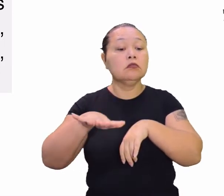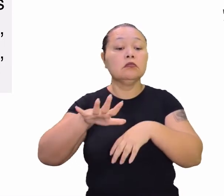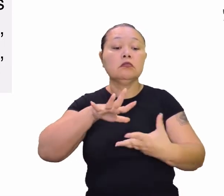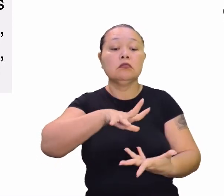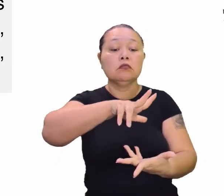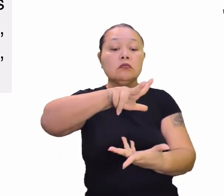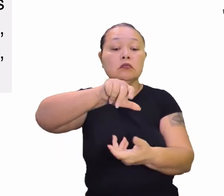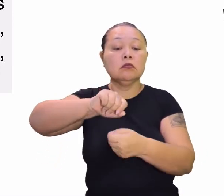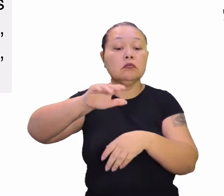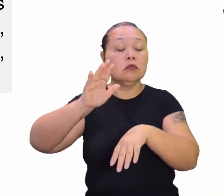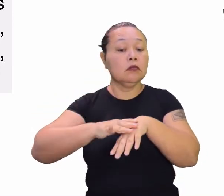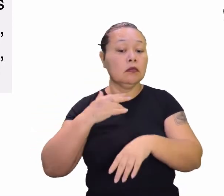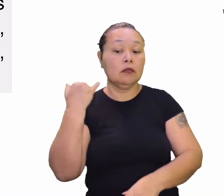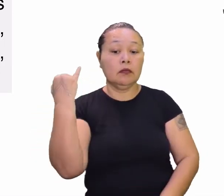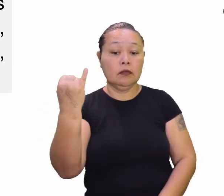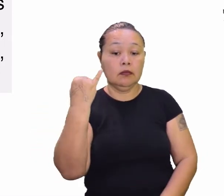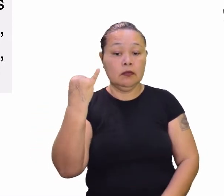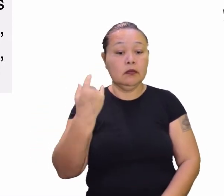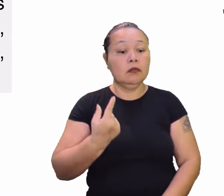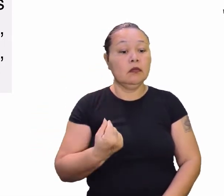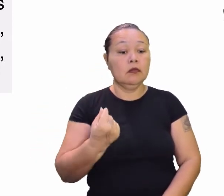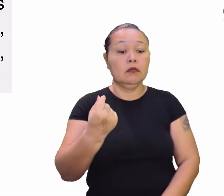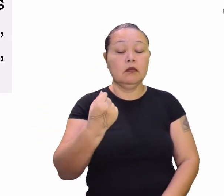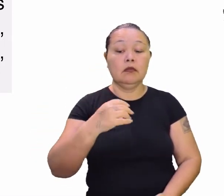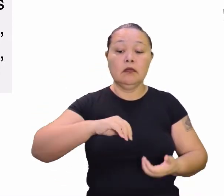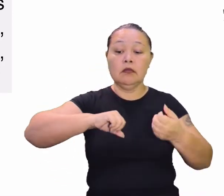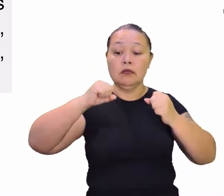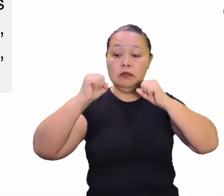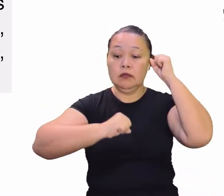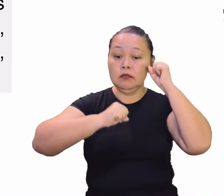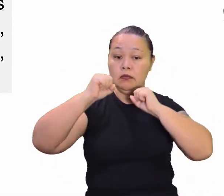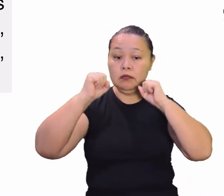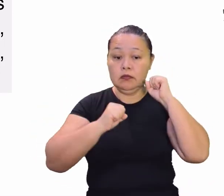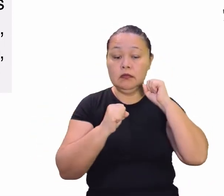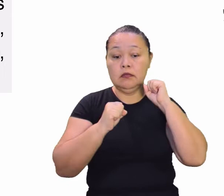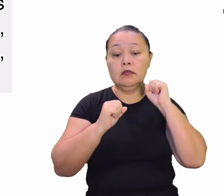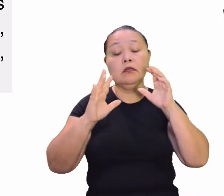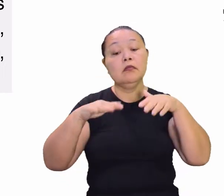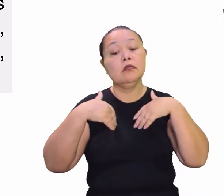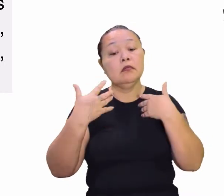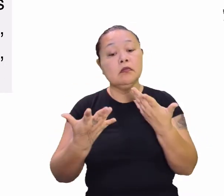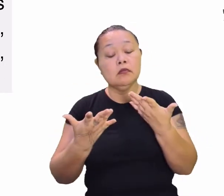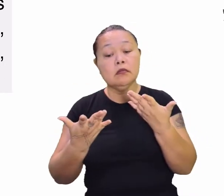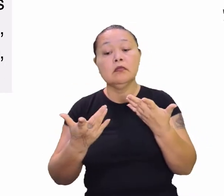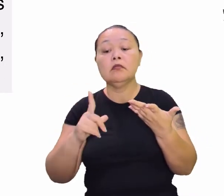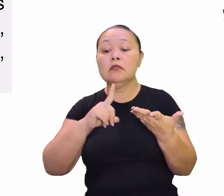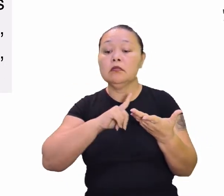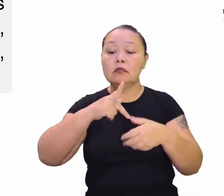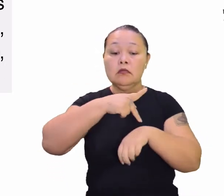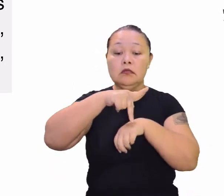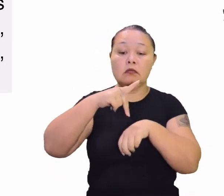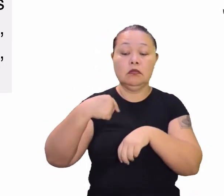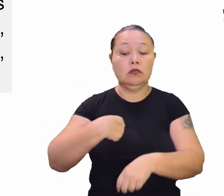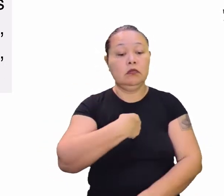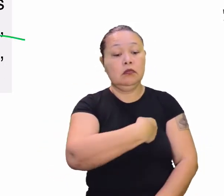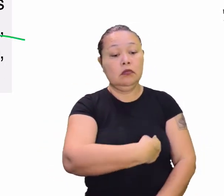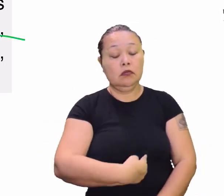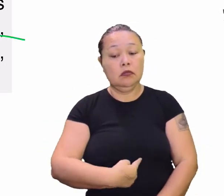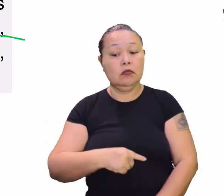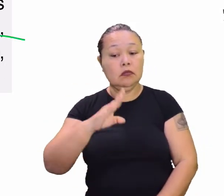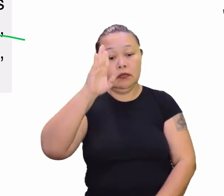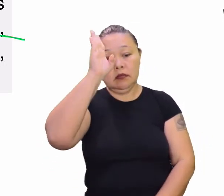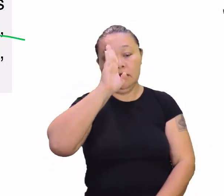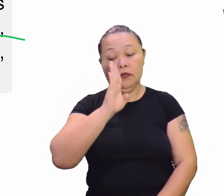cenário internacional como importantes economias industrializadas, entre os quais estão